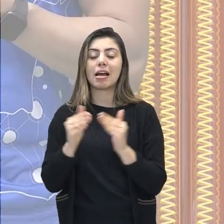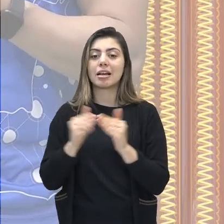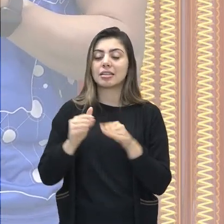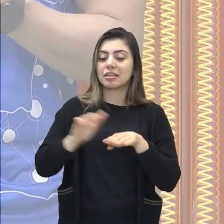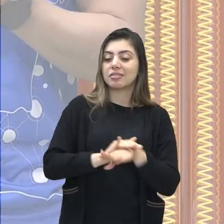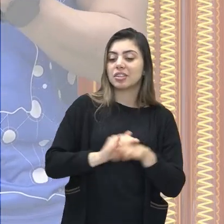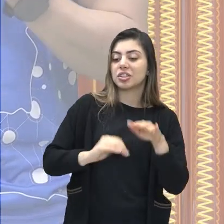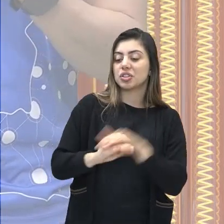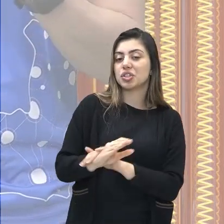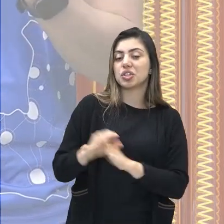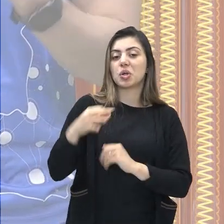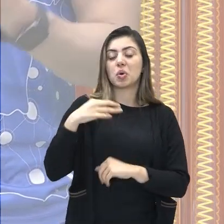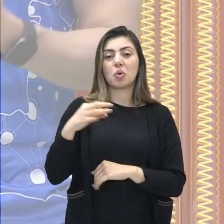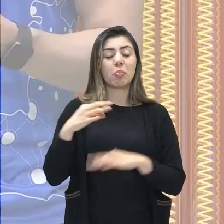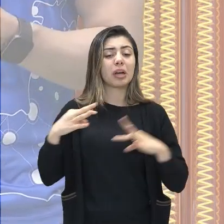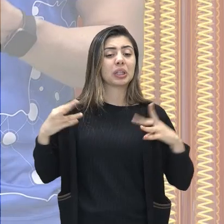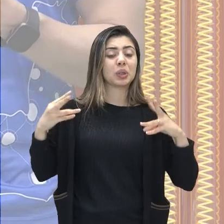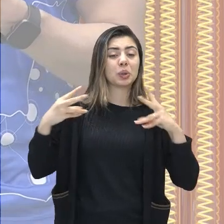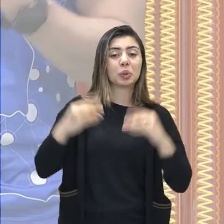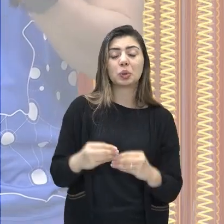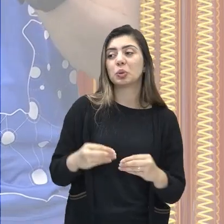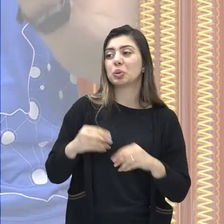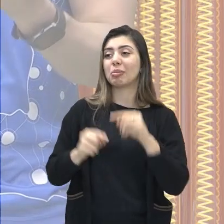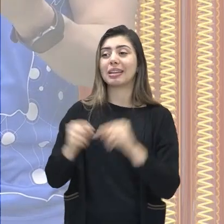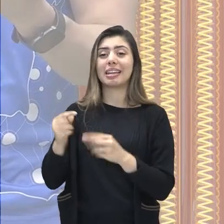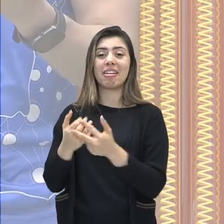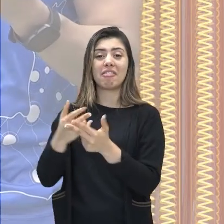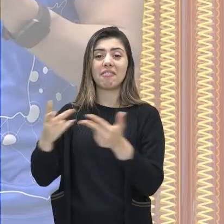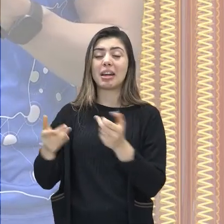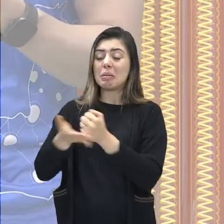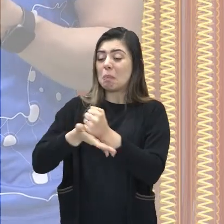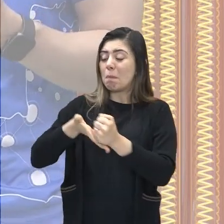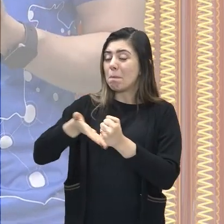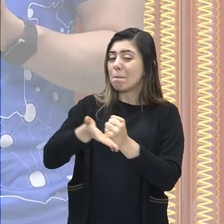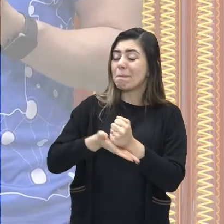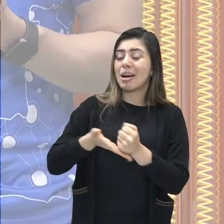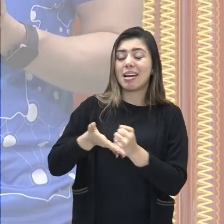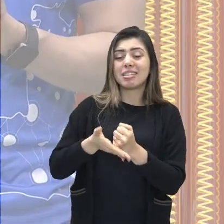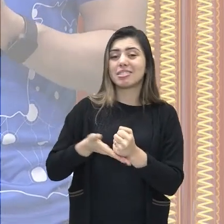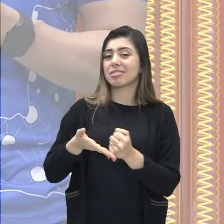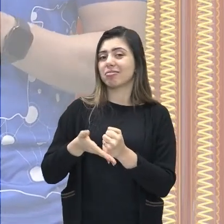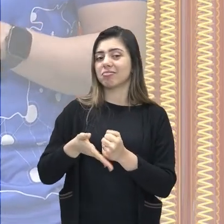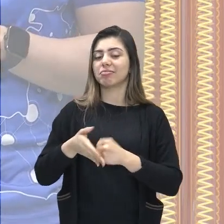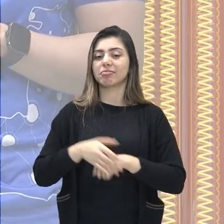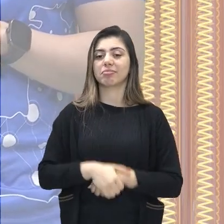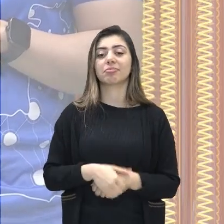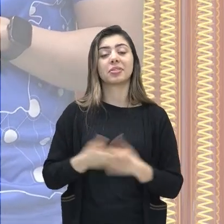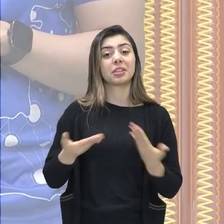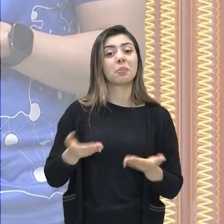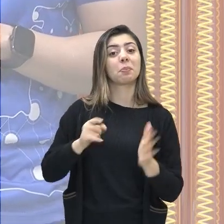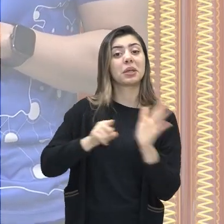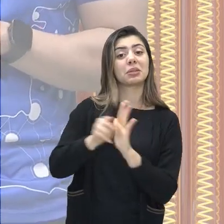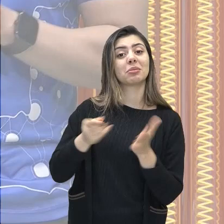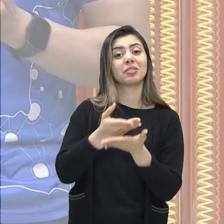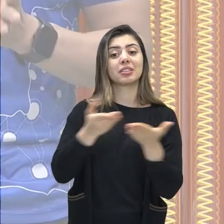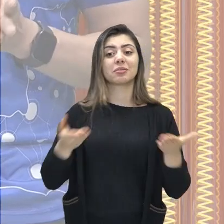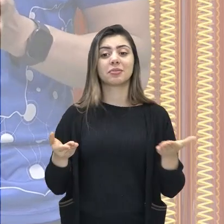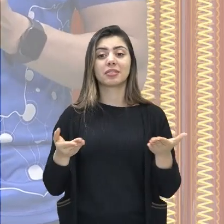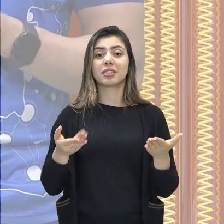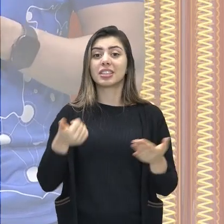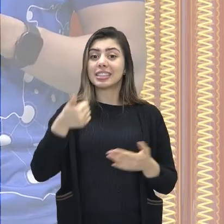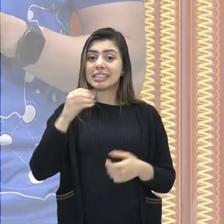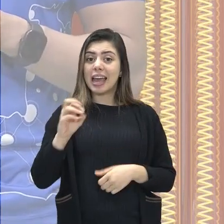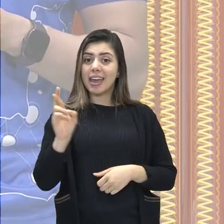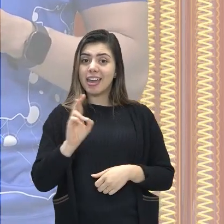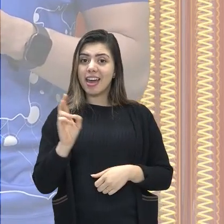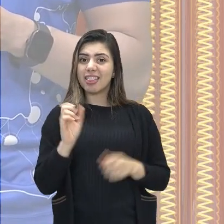para resolver todas as suas necessidades, das mais básicas às mais complexas, por exemplo. E aí eu pergunto para vocês, esse dinheiro